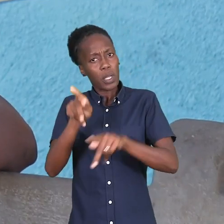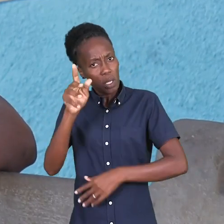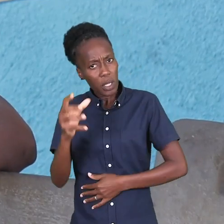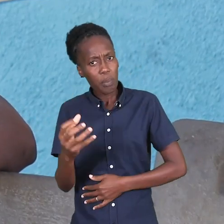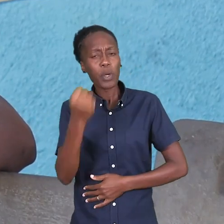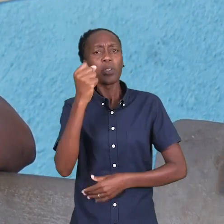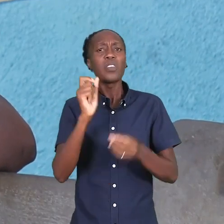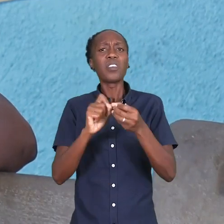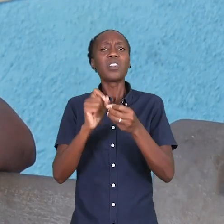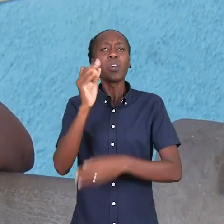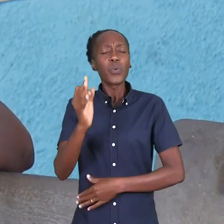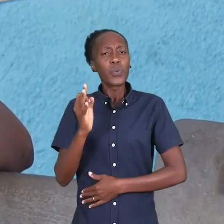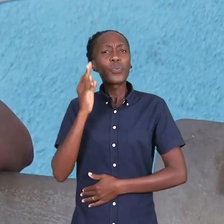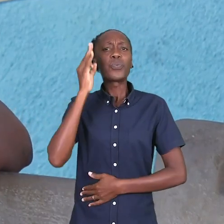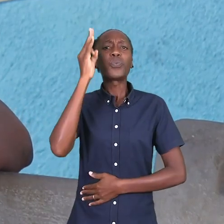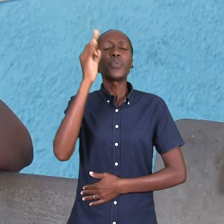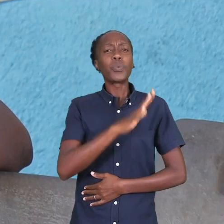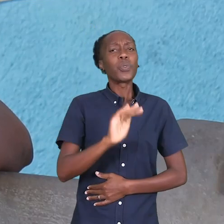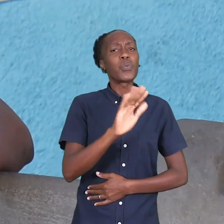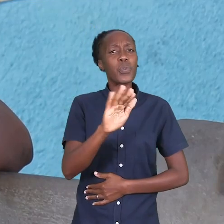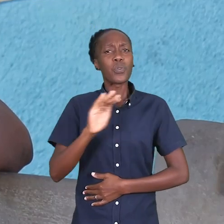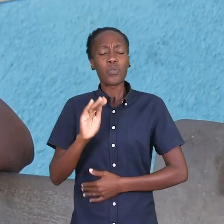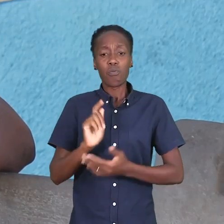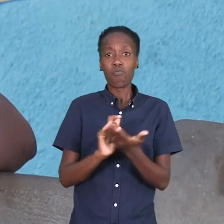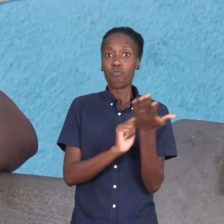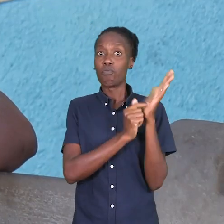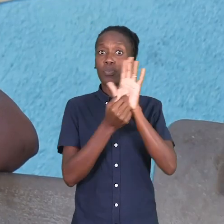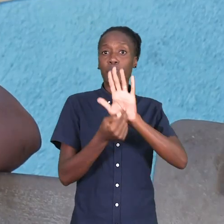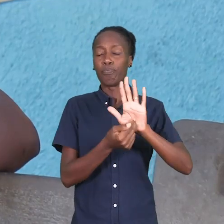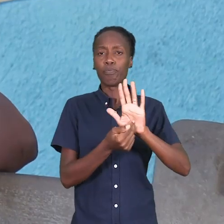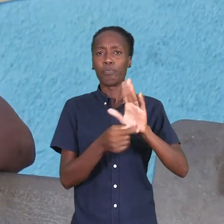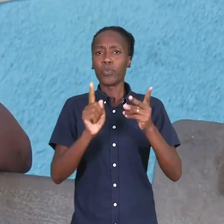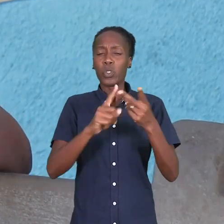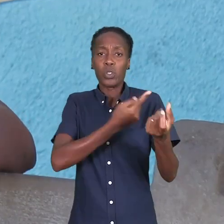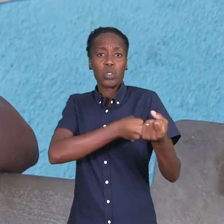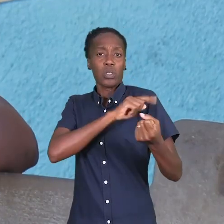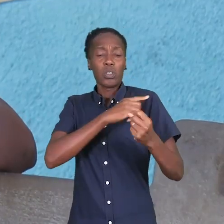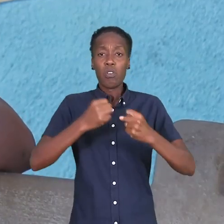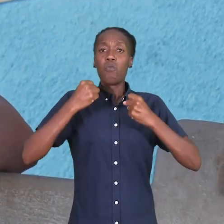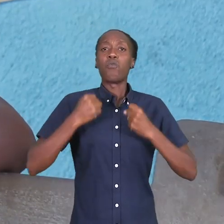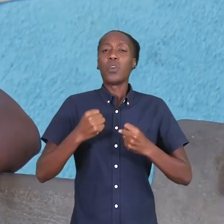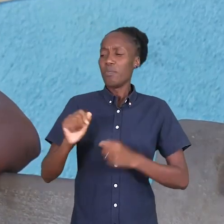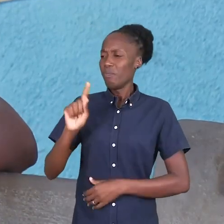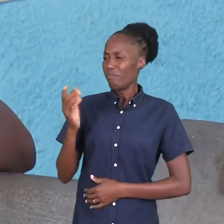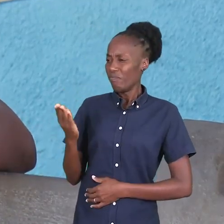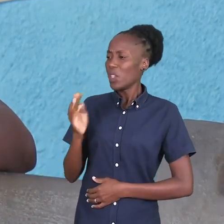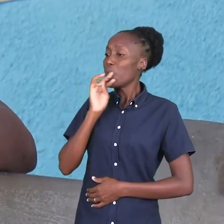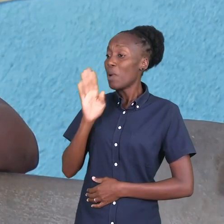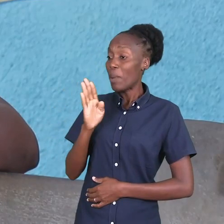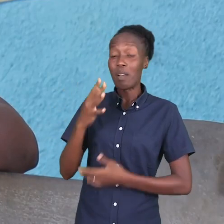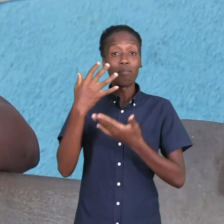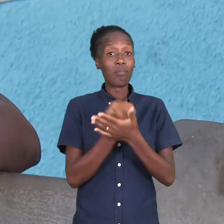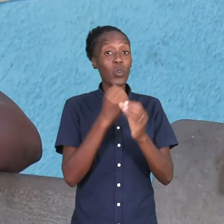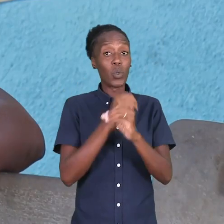eu posso também buscar outras oportunidades que vão me fazer uma mulher exemplar para a sociedade, uma